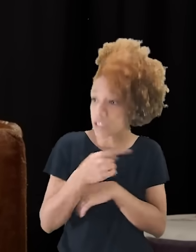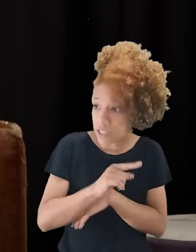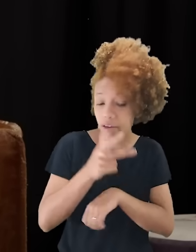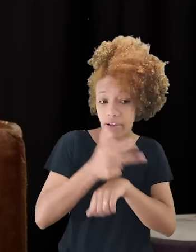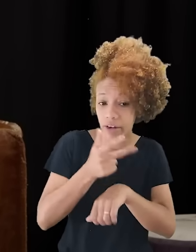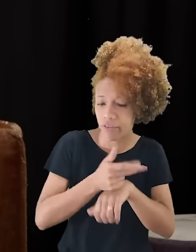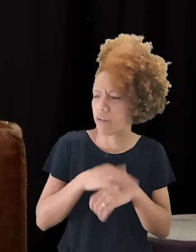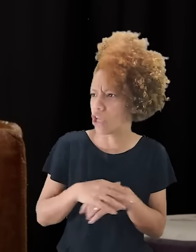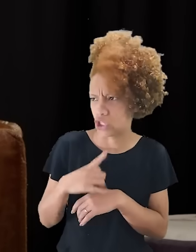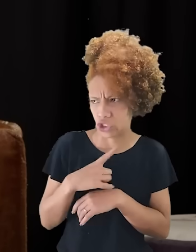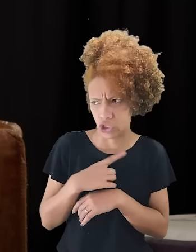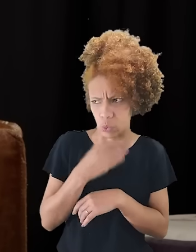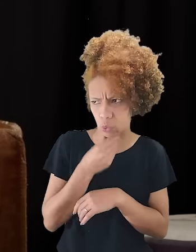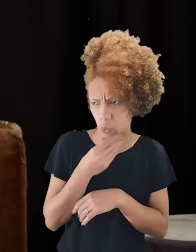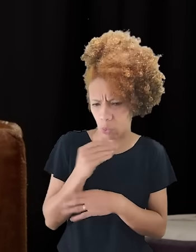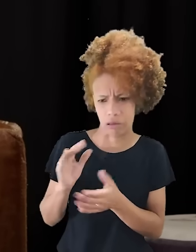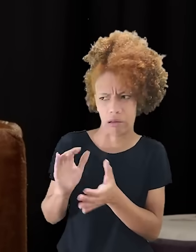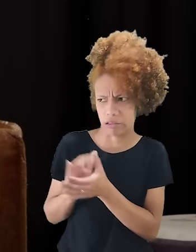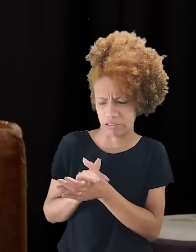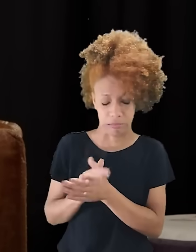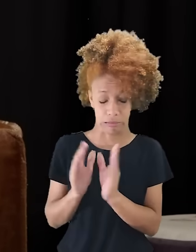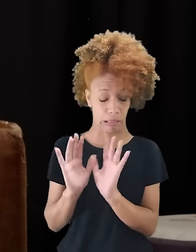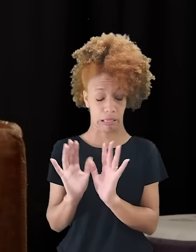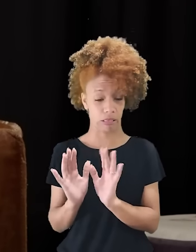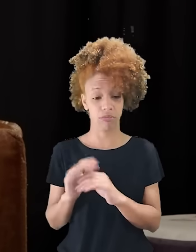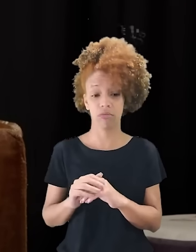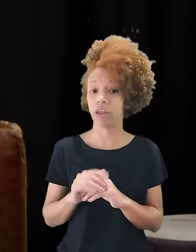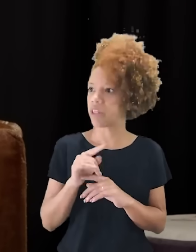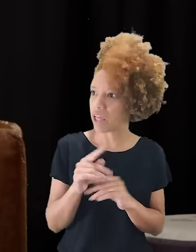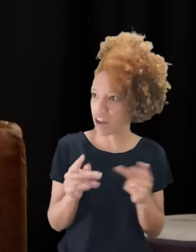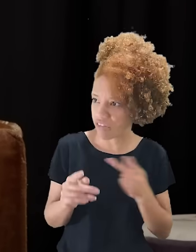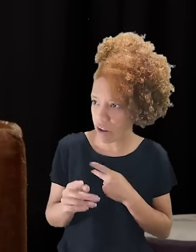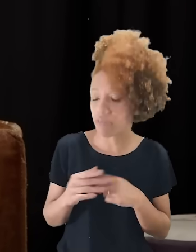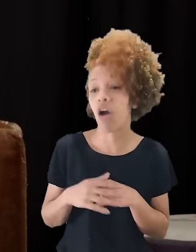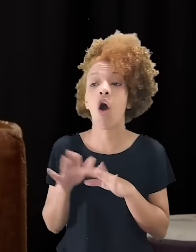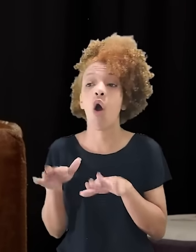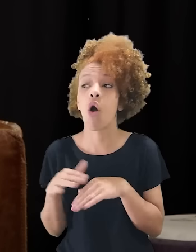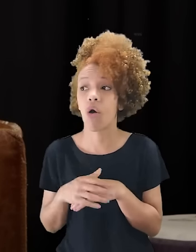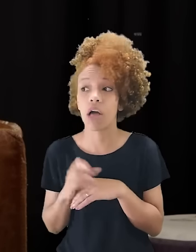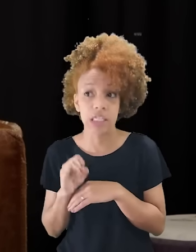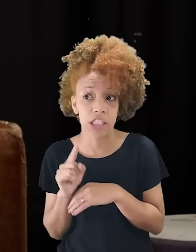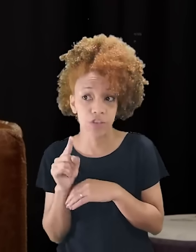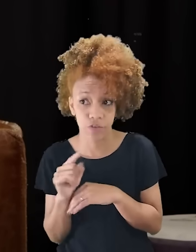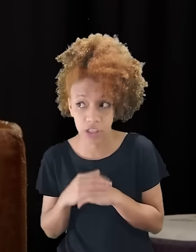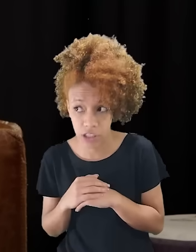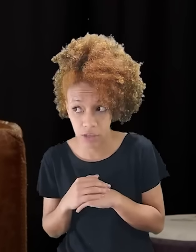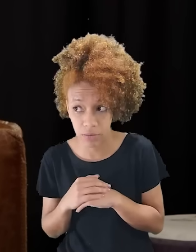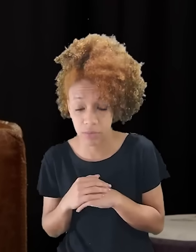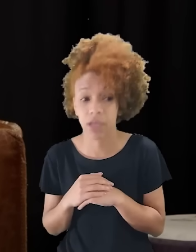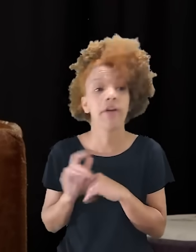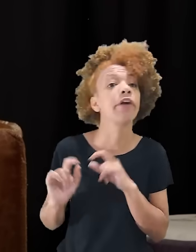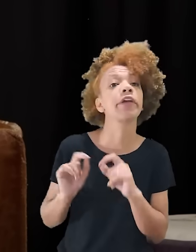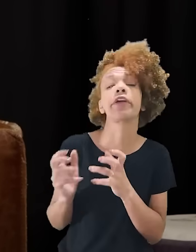pro programa gravar e tinha um cara que era até casado tal nojento E aí ela ficava falando pras meninas ó se você se